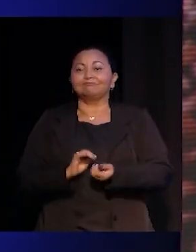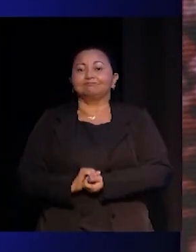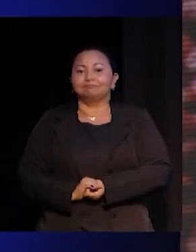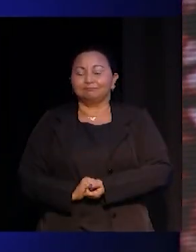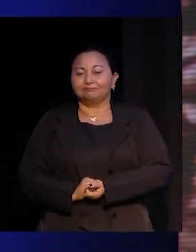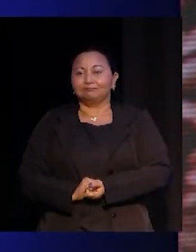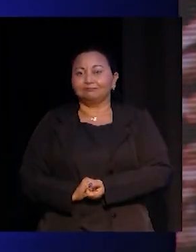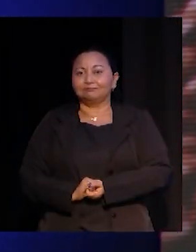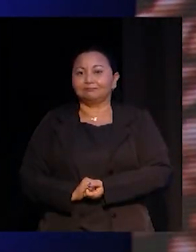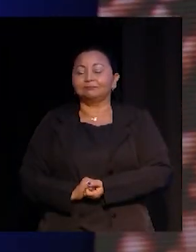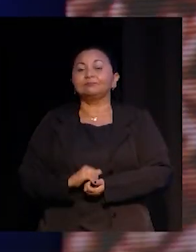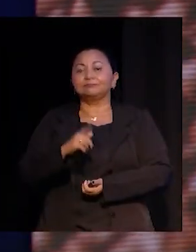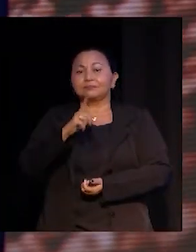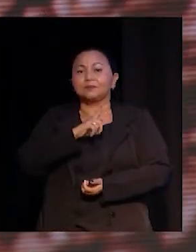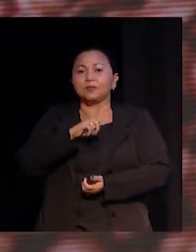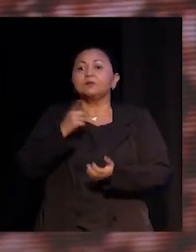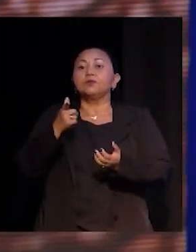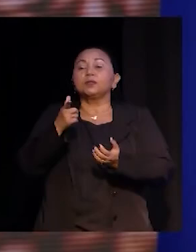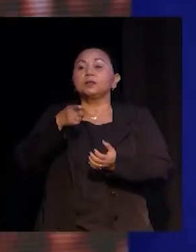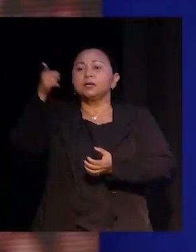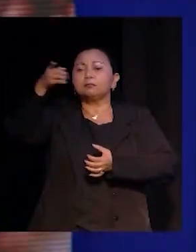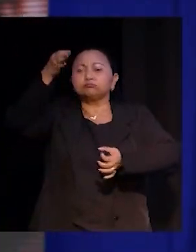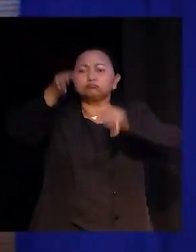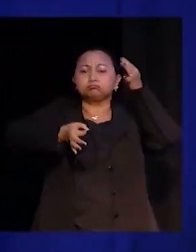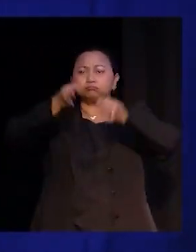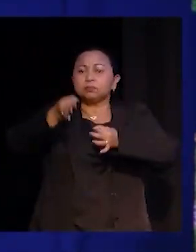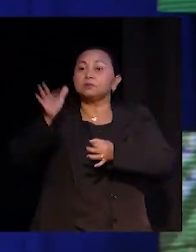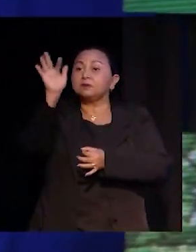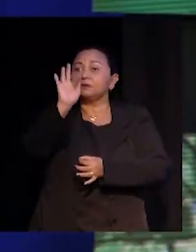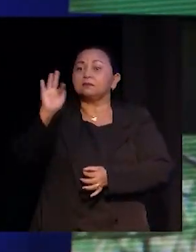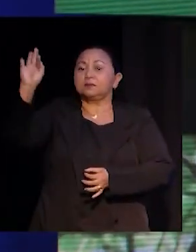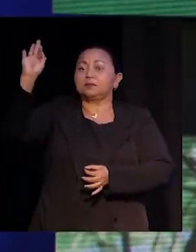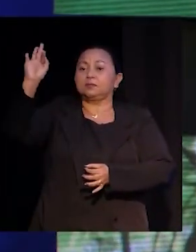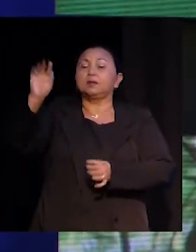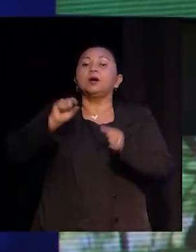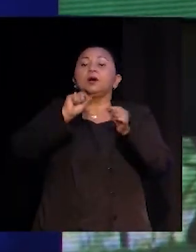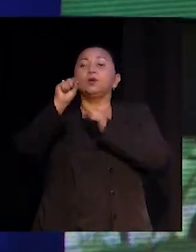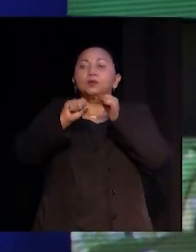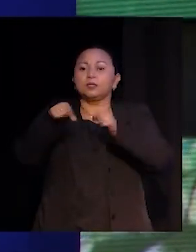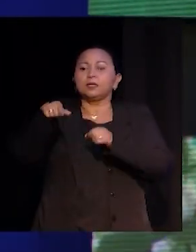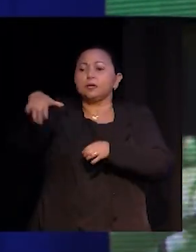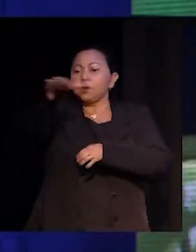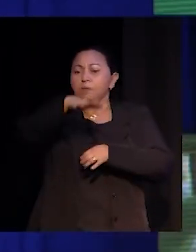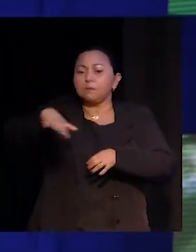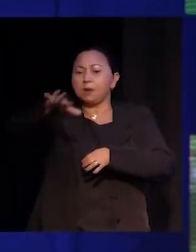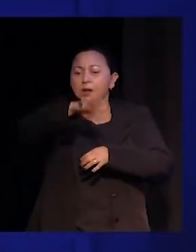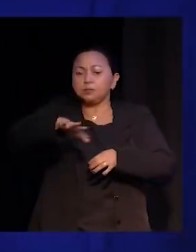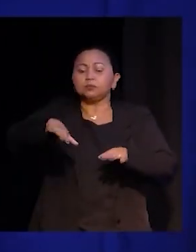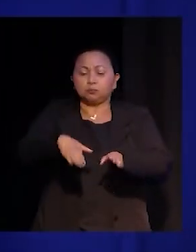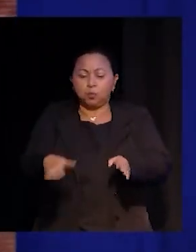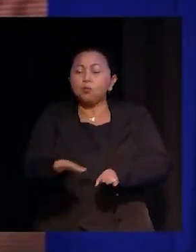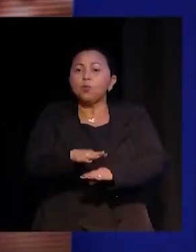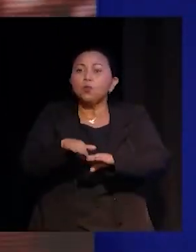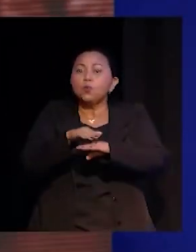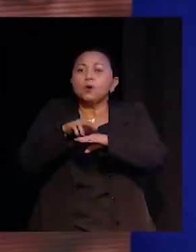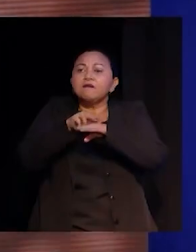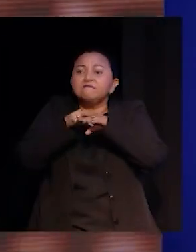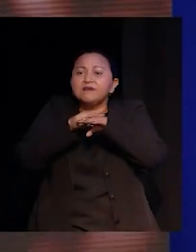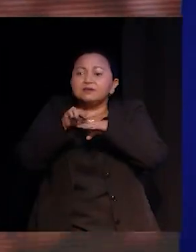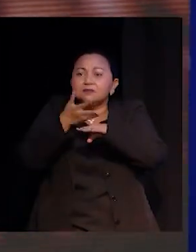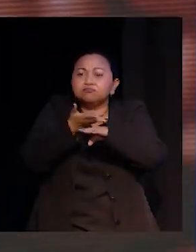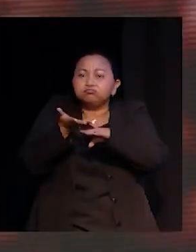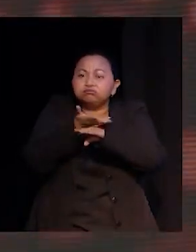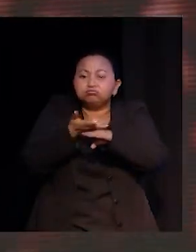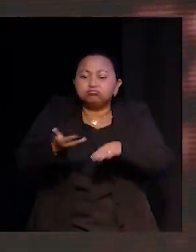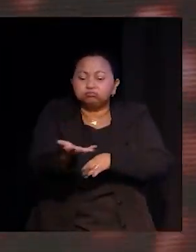marco temporal, nós temos uma decisão do Supremo Tribunal Federal revogando o marco temporal. E nós temos uma decisão